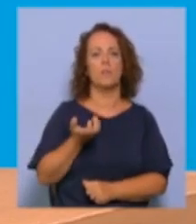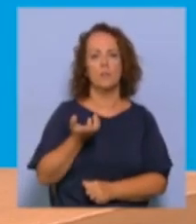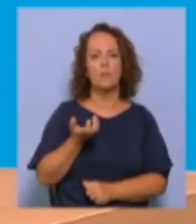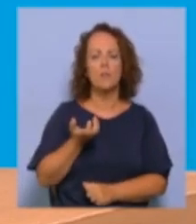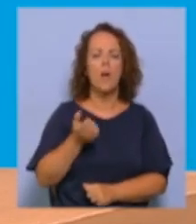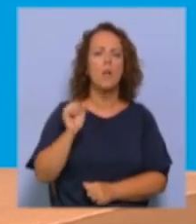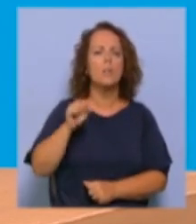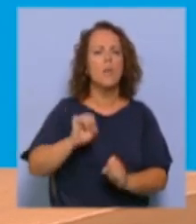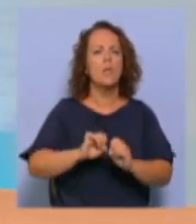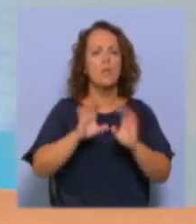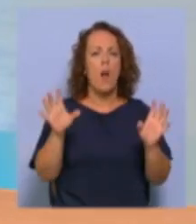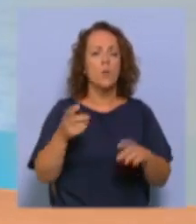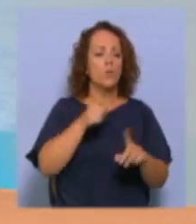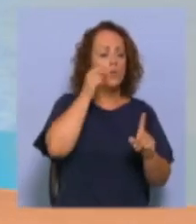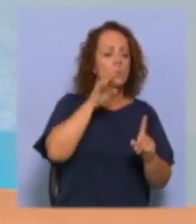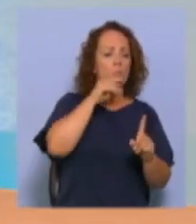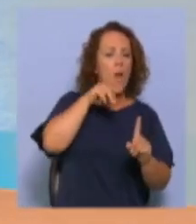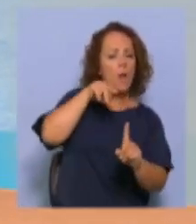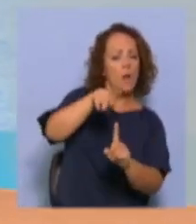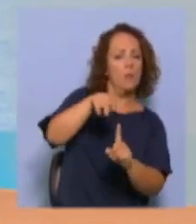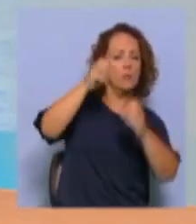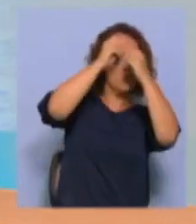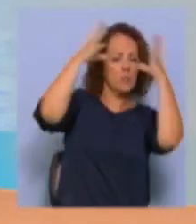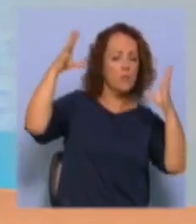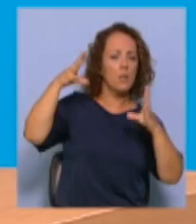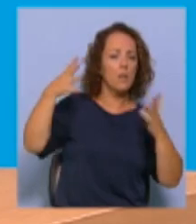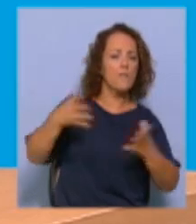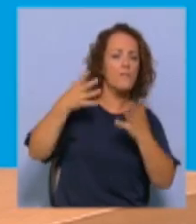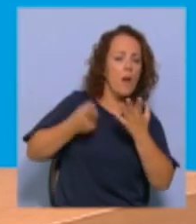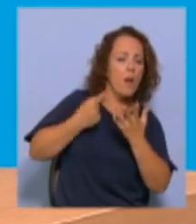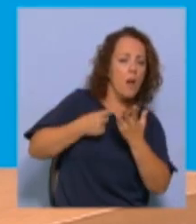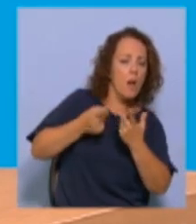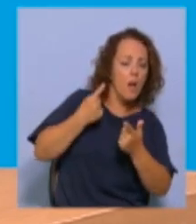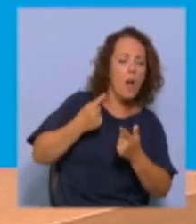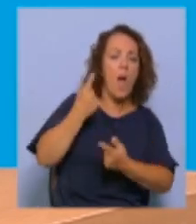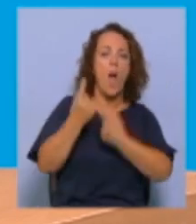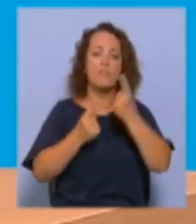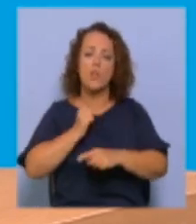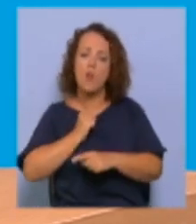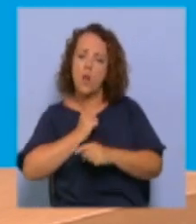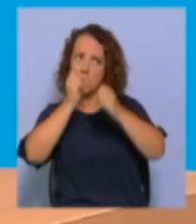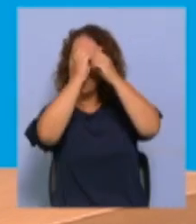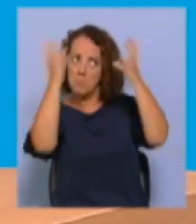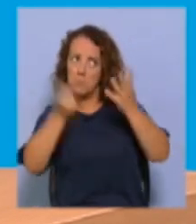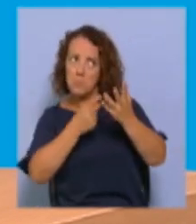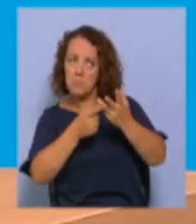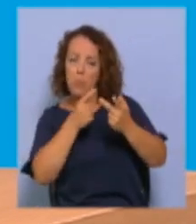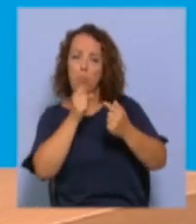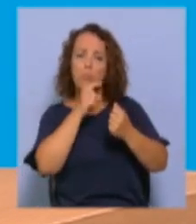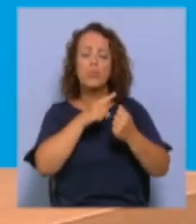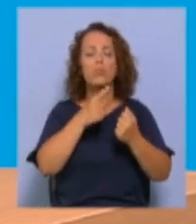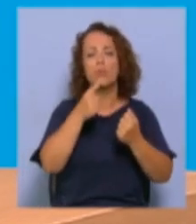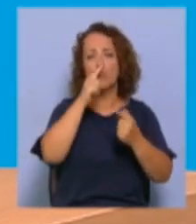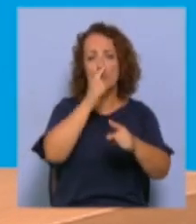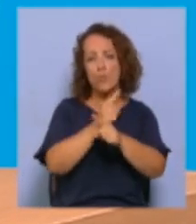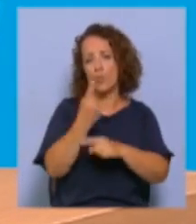como é evidente, porque as expectativas dos pais também são muito elevadas, às vezes nem sempre as nossas e os pais estão no mesmo alinhamento, e